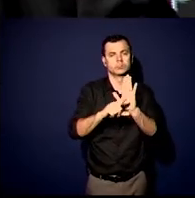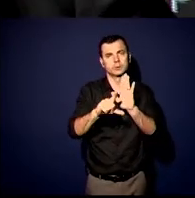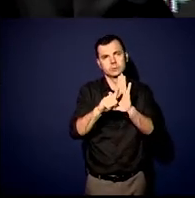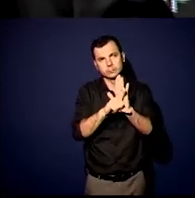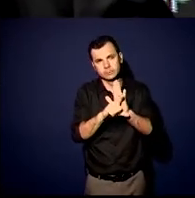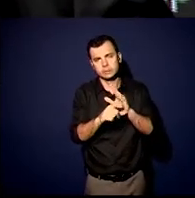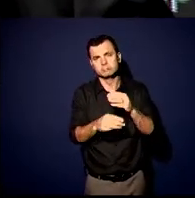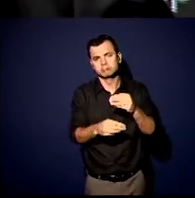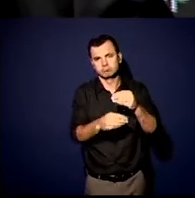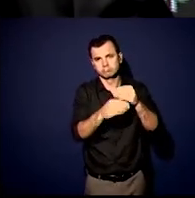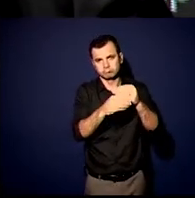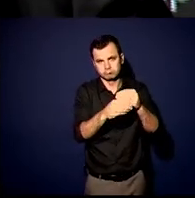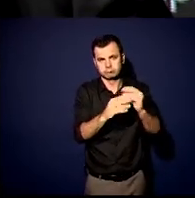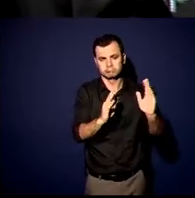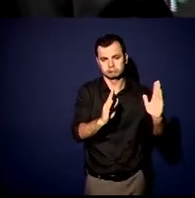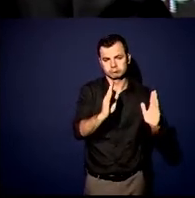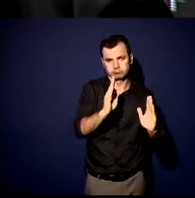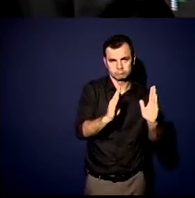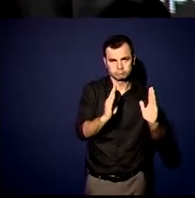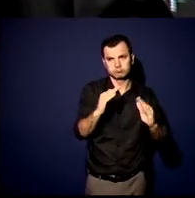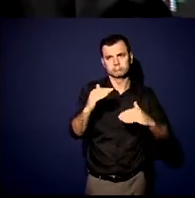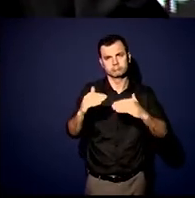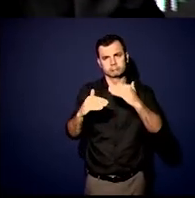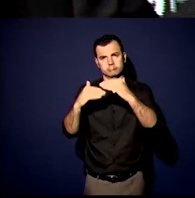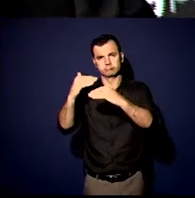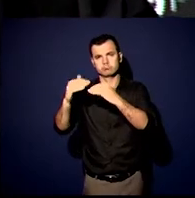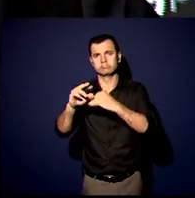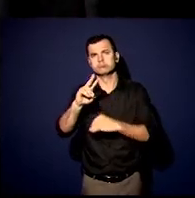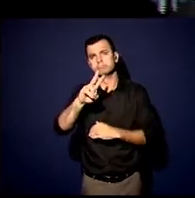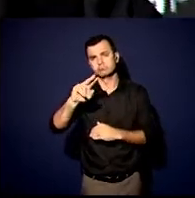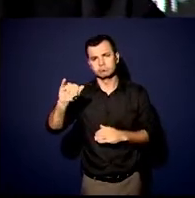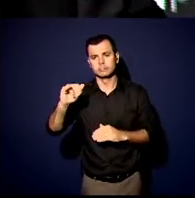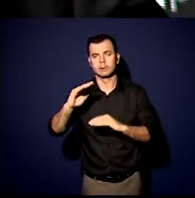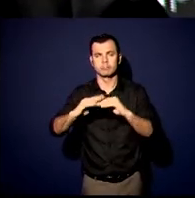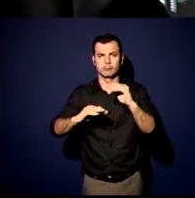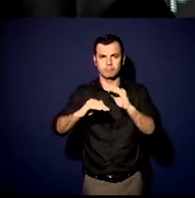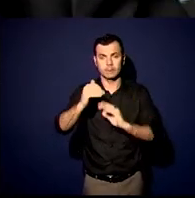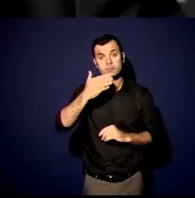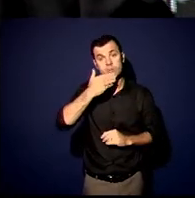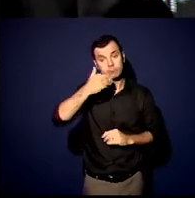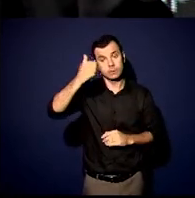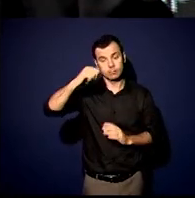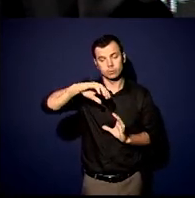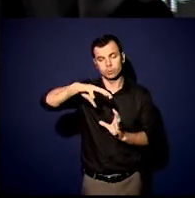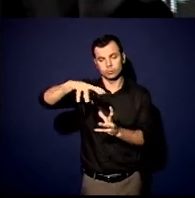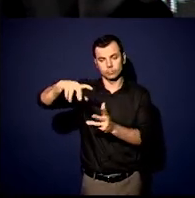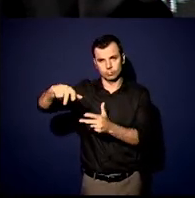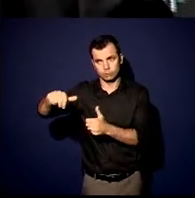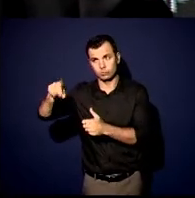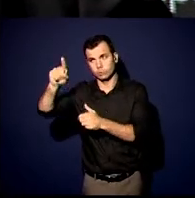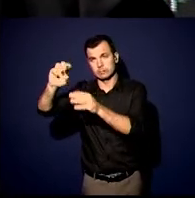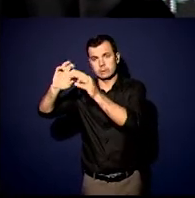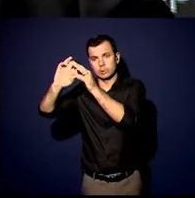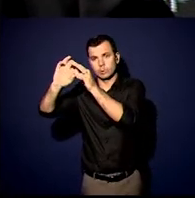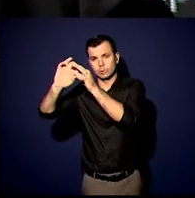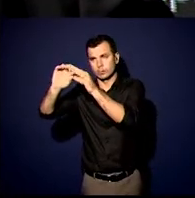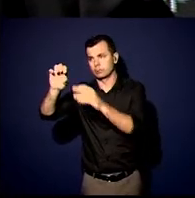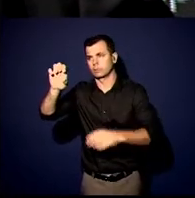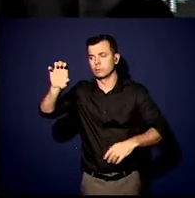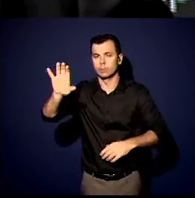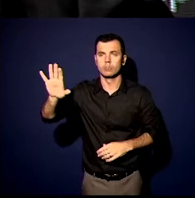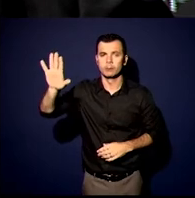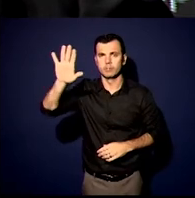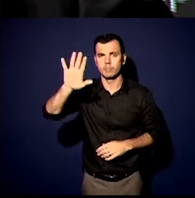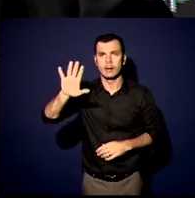uma Medida Provisória que avance no sentido das melhores práticas internacionais marcadamente na a pé para que a gente